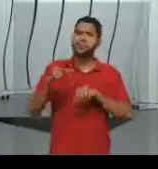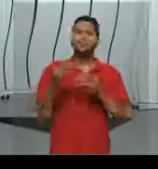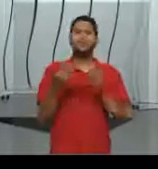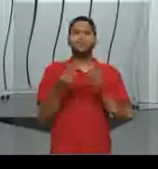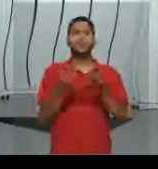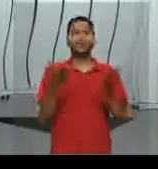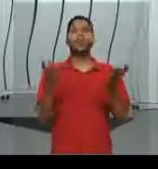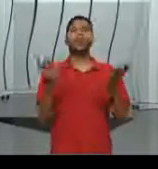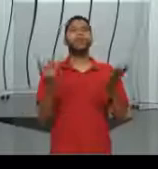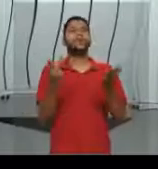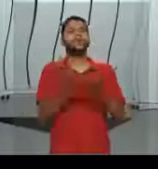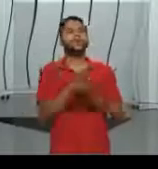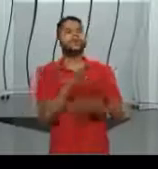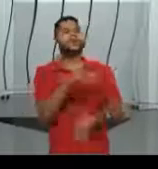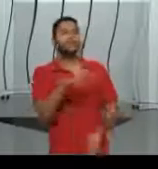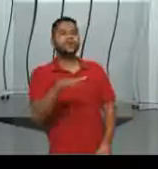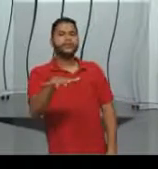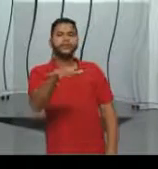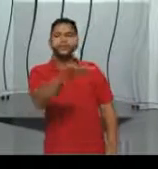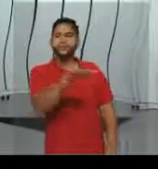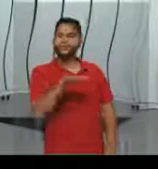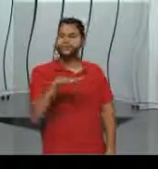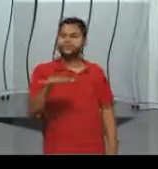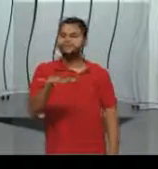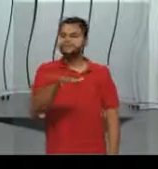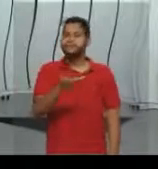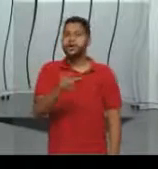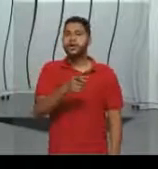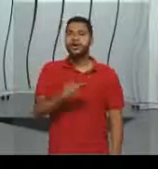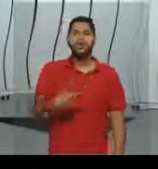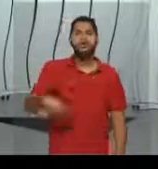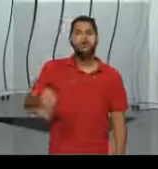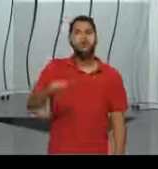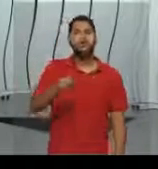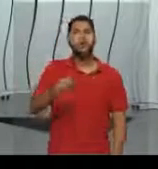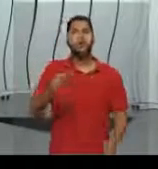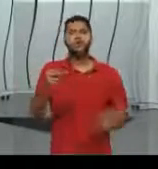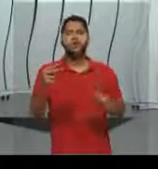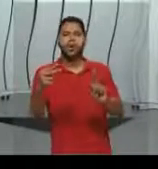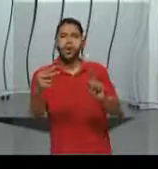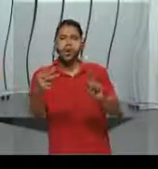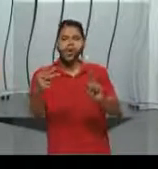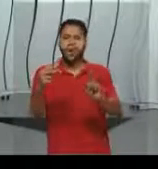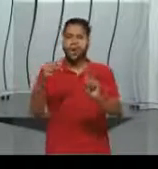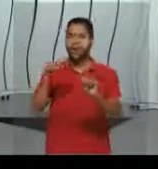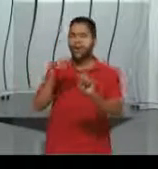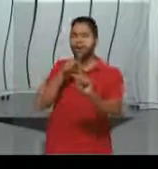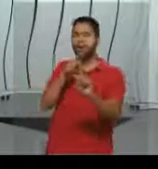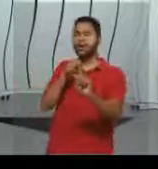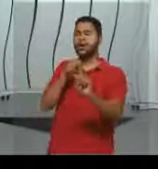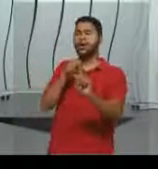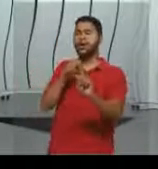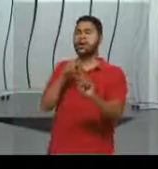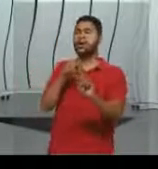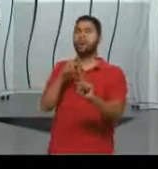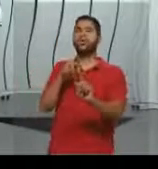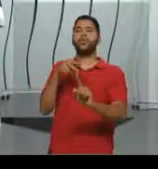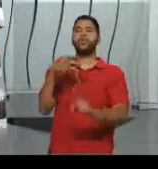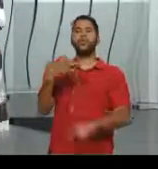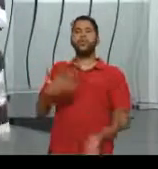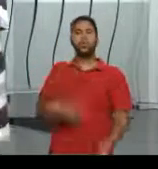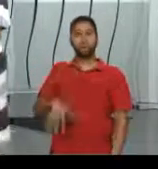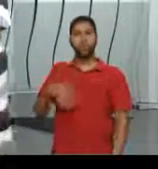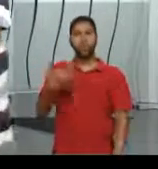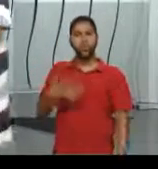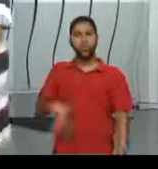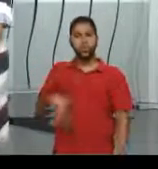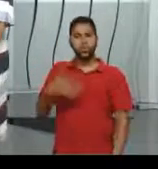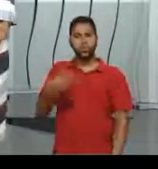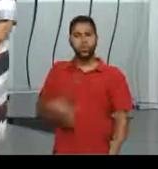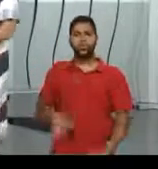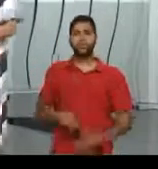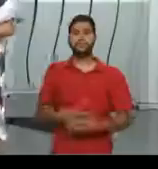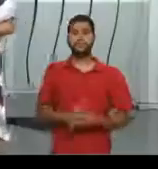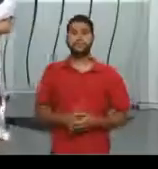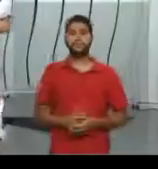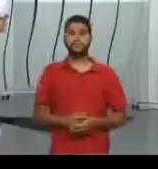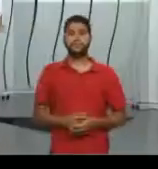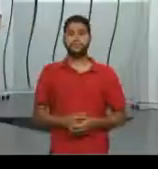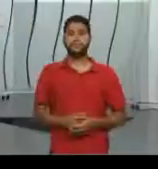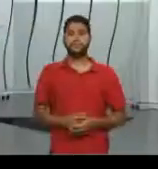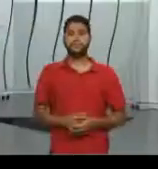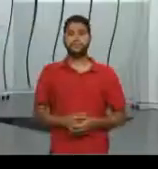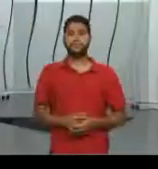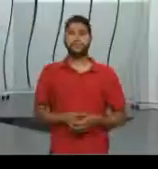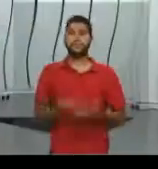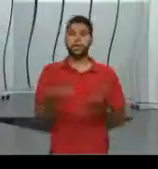anda acontecendo na sociedade, nós passamos a olhar essa obra com outros olhos. E